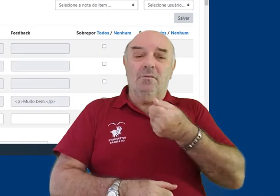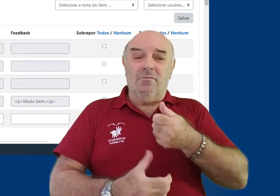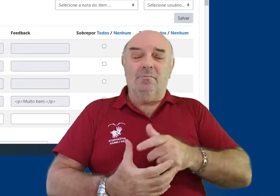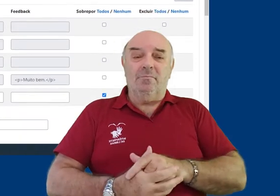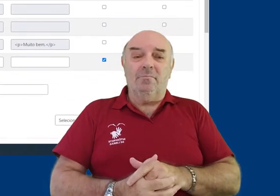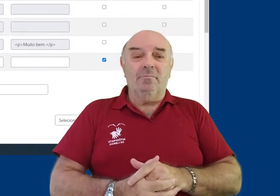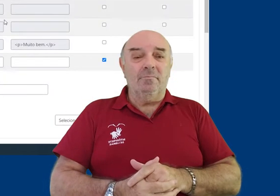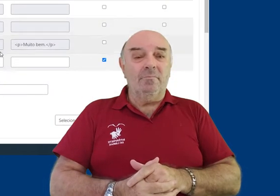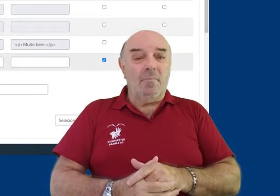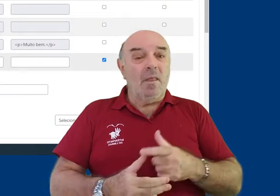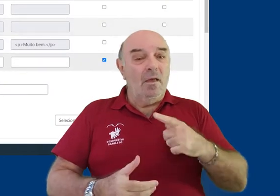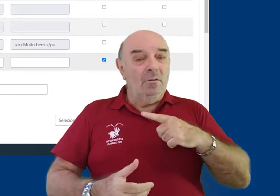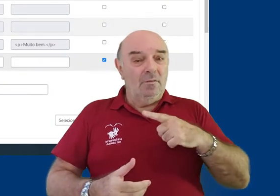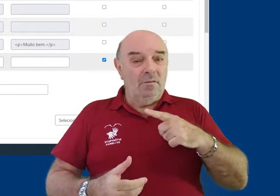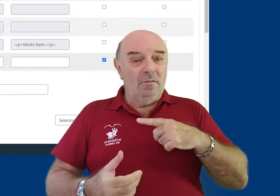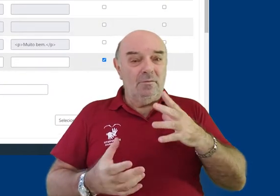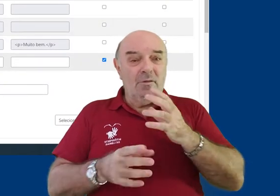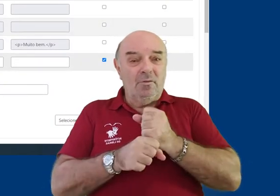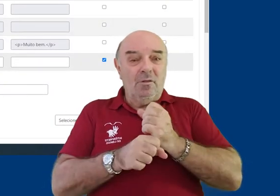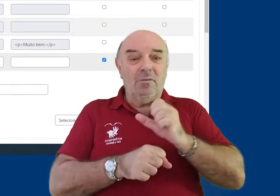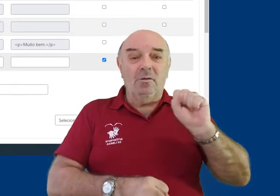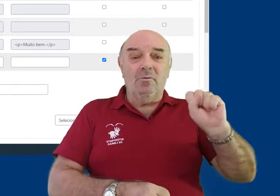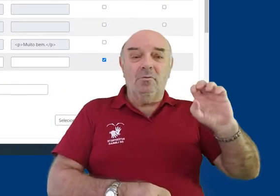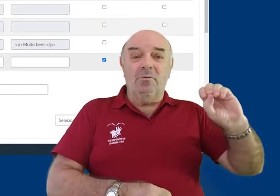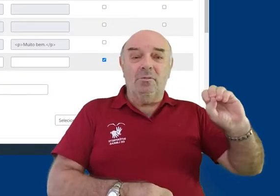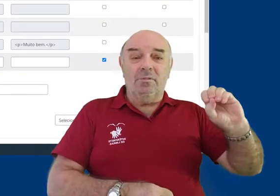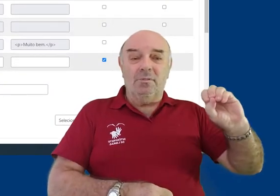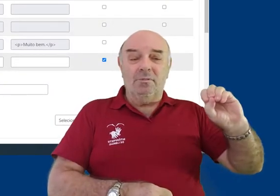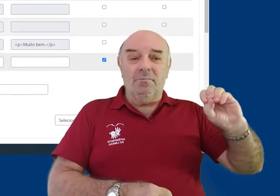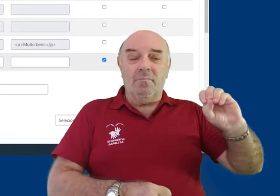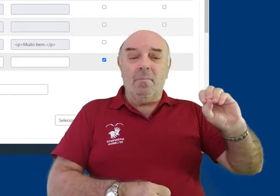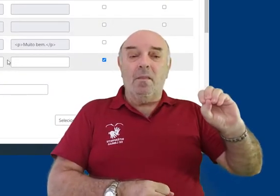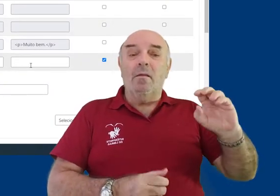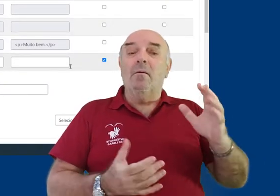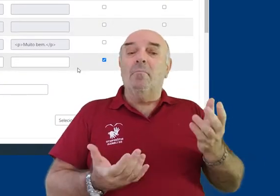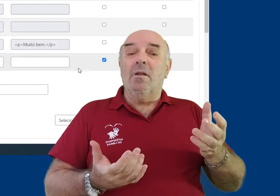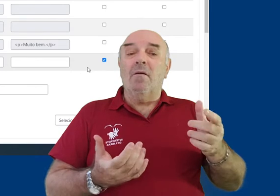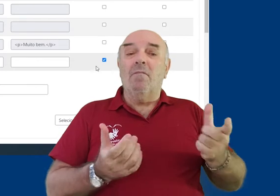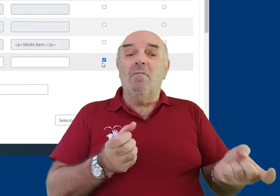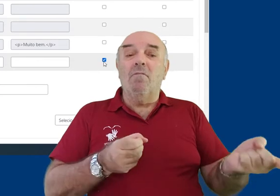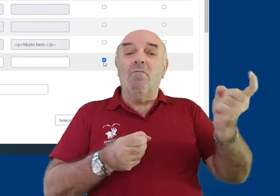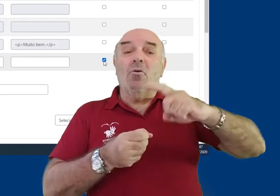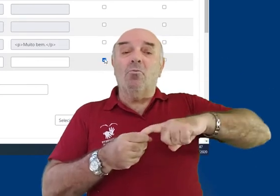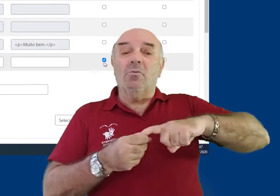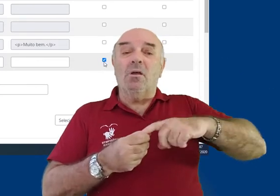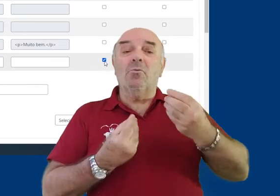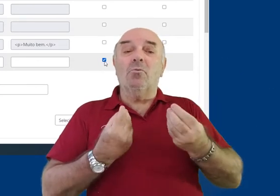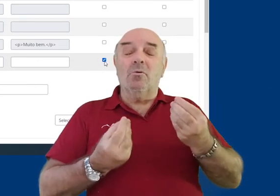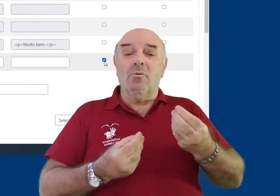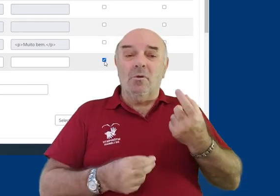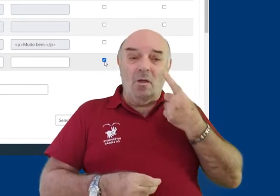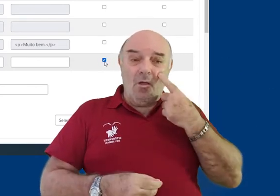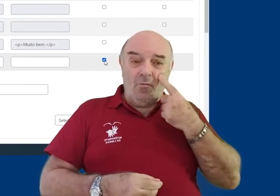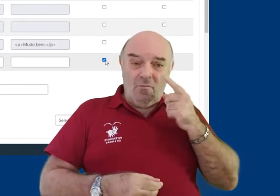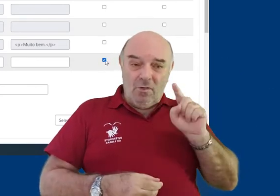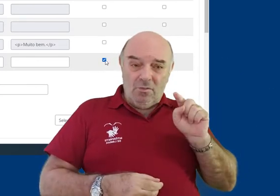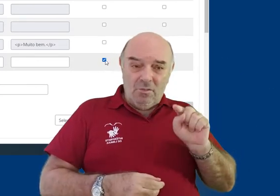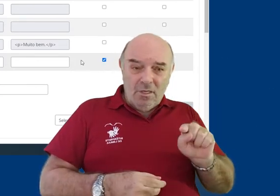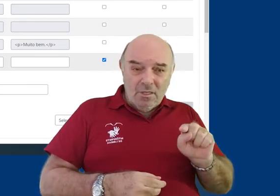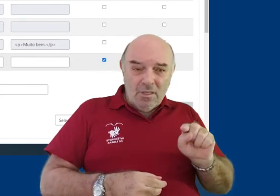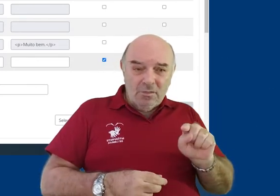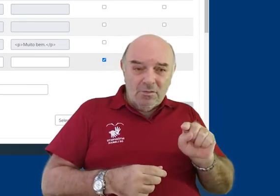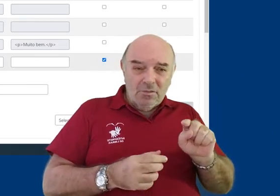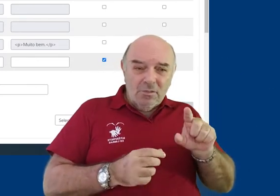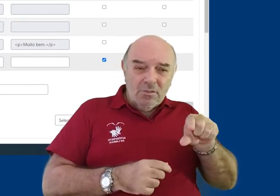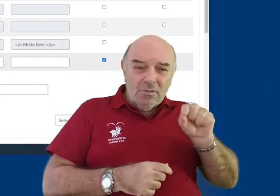Reparem que agora eu tenho a minha nota 80. Para desfazer o processo, só preciso encontrar a caixa de